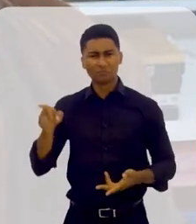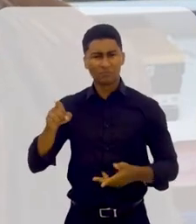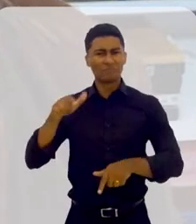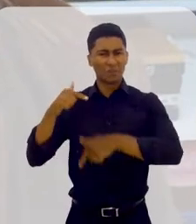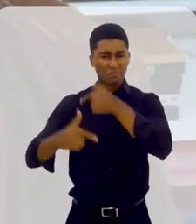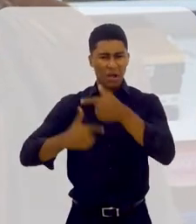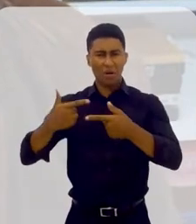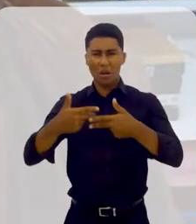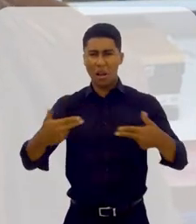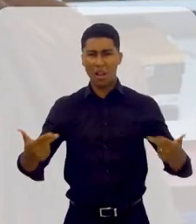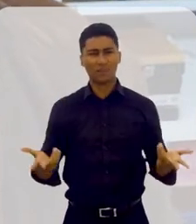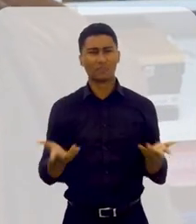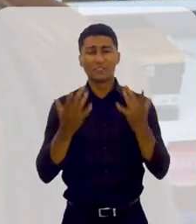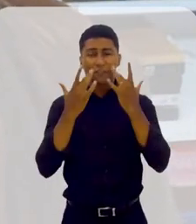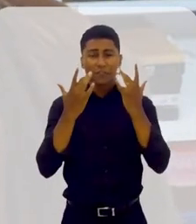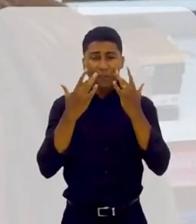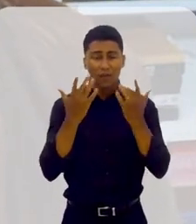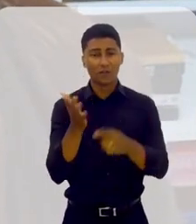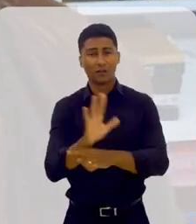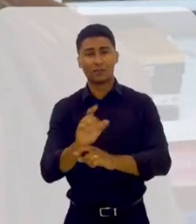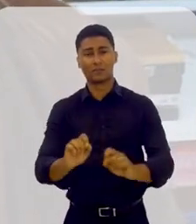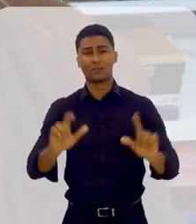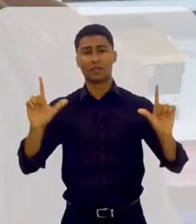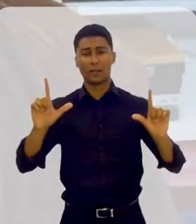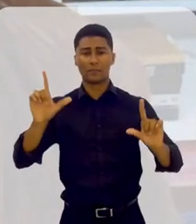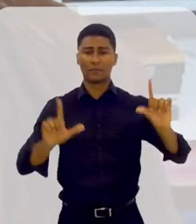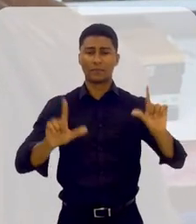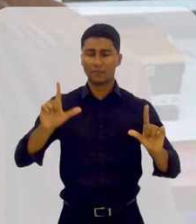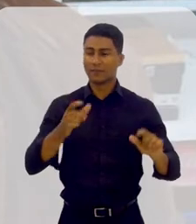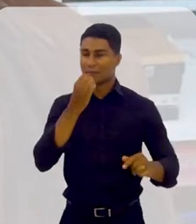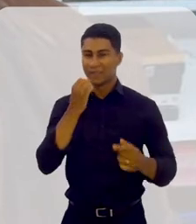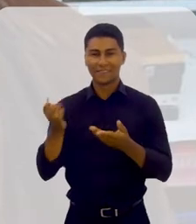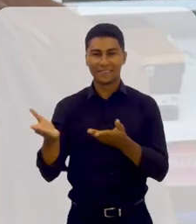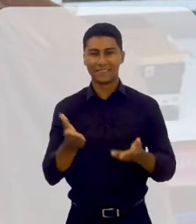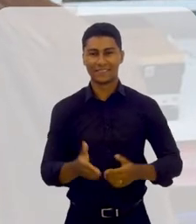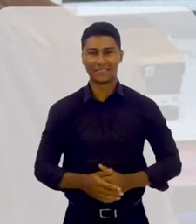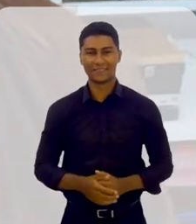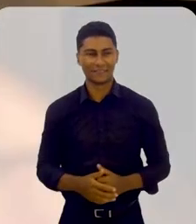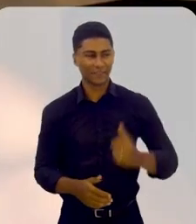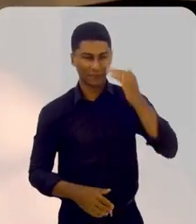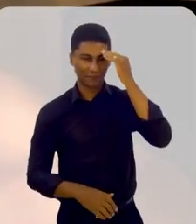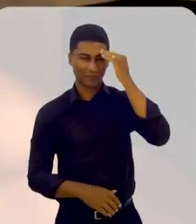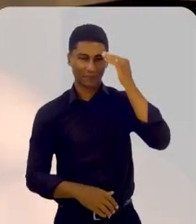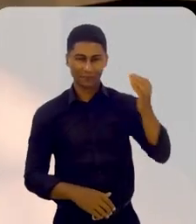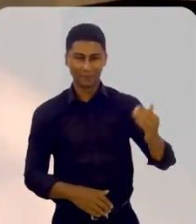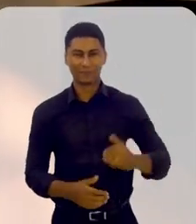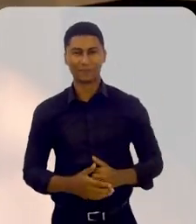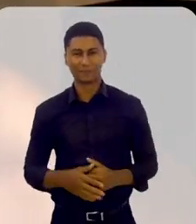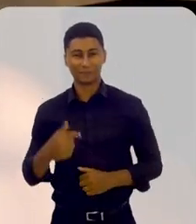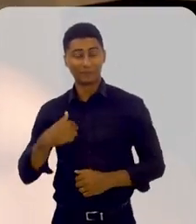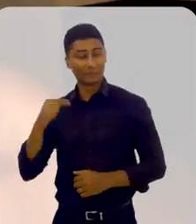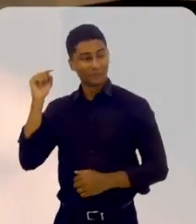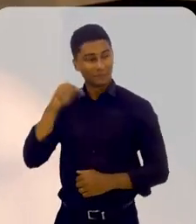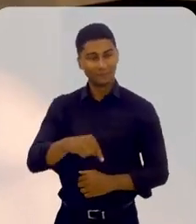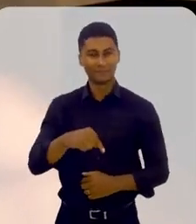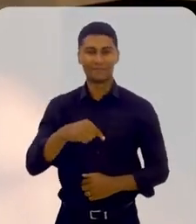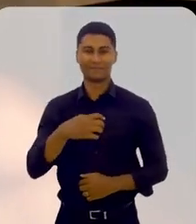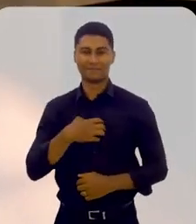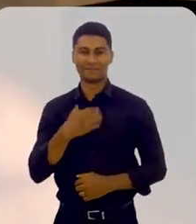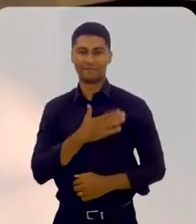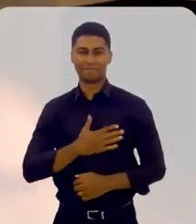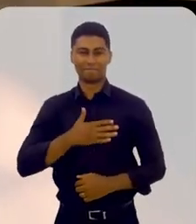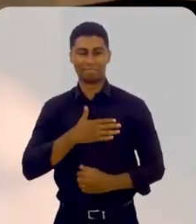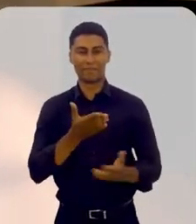de realizações no teatro, no cinema e na TV. Seja bem-vindo, Dreyson Menezes. Obrigado, é um prazer estar aqui